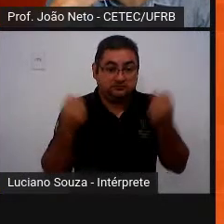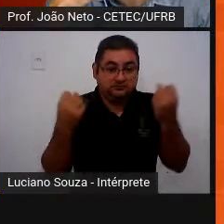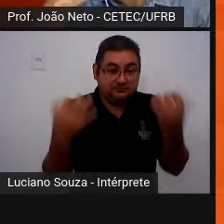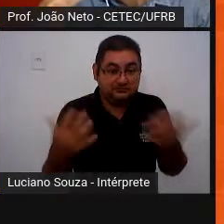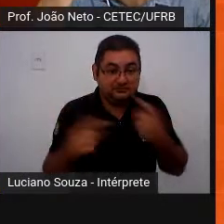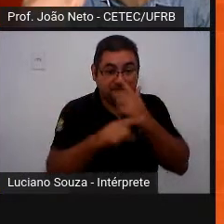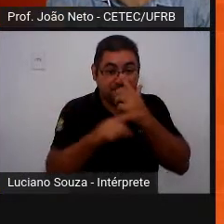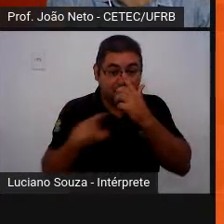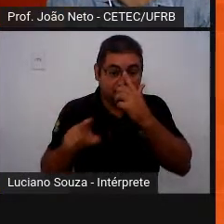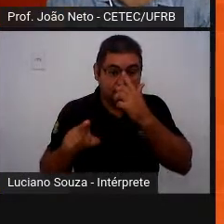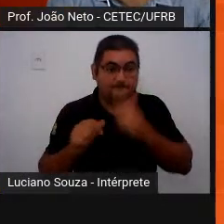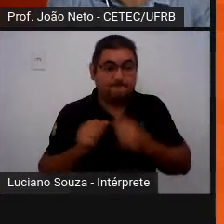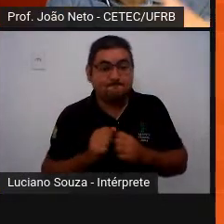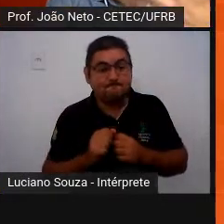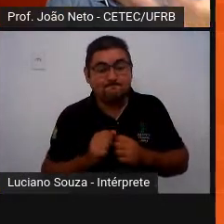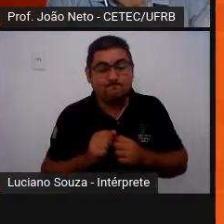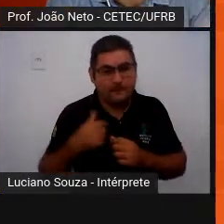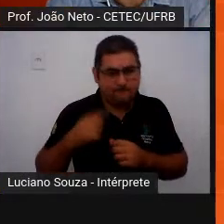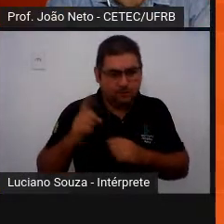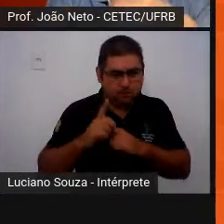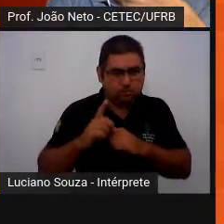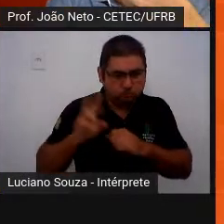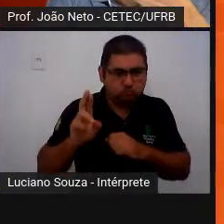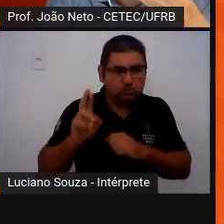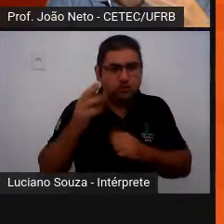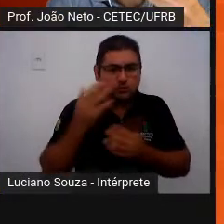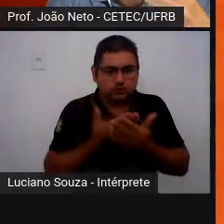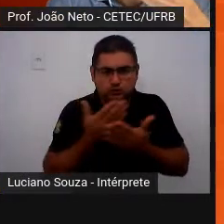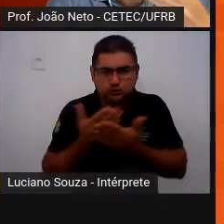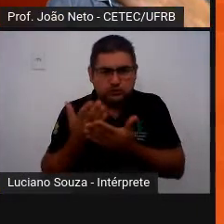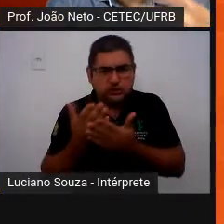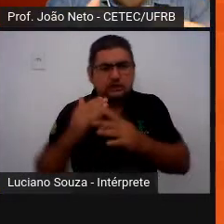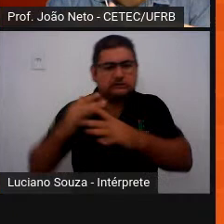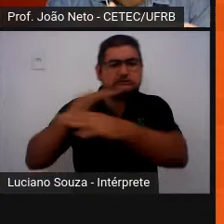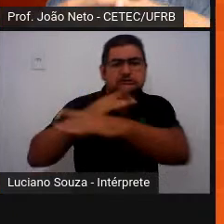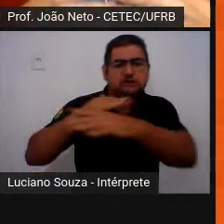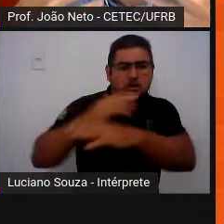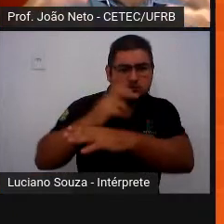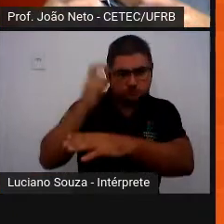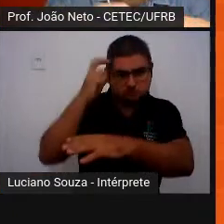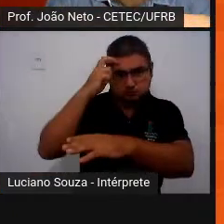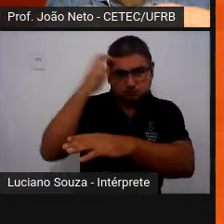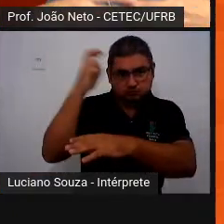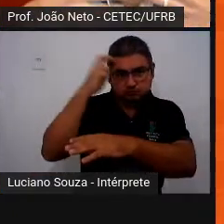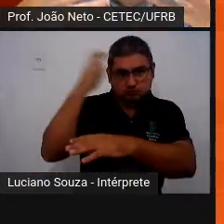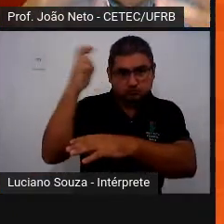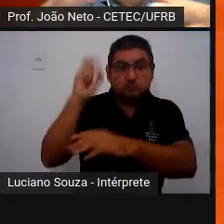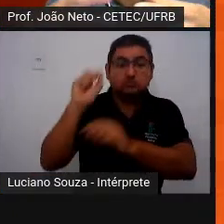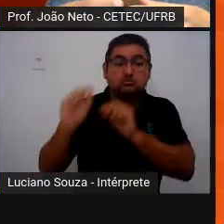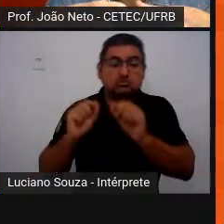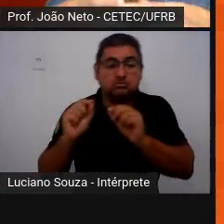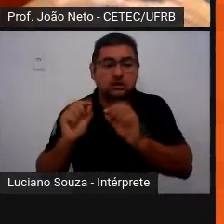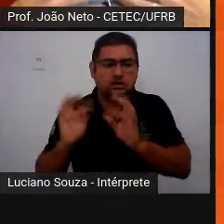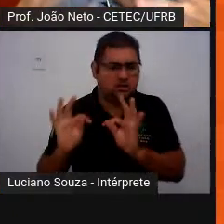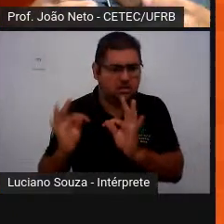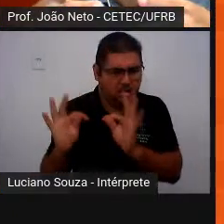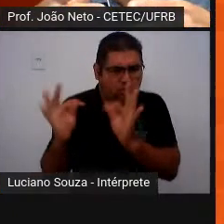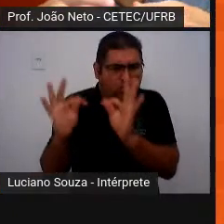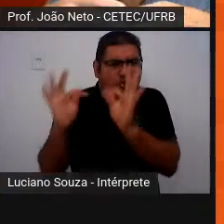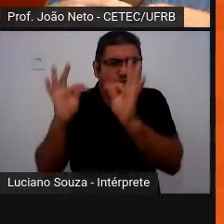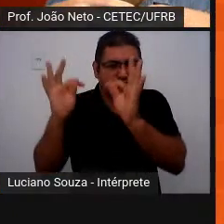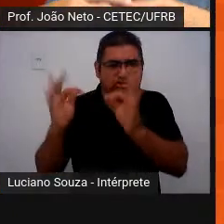vocês que número do outro lado eu comecei a estudar cidades inteligentes e cidade inteligente nada mais são do que tecnologia